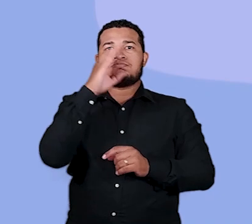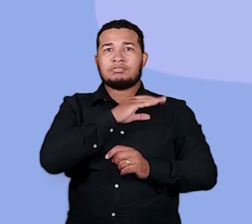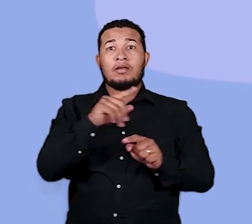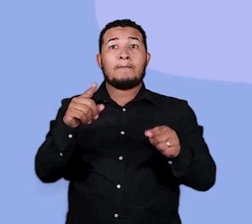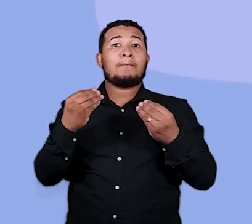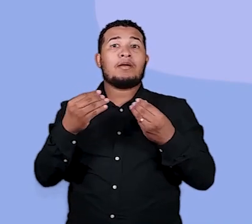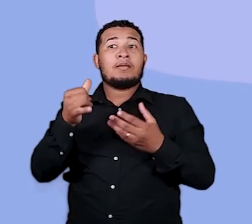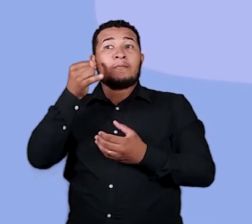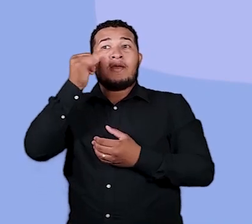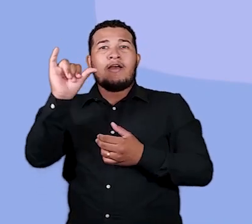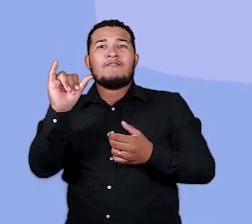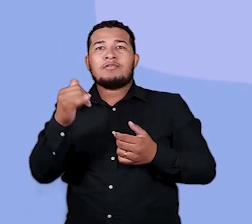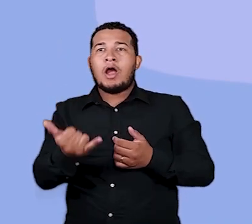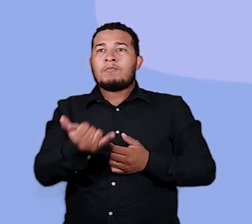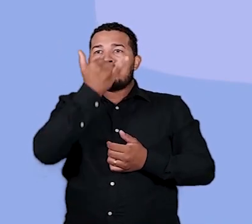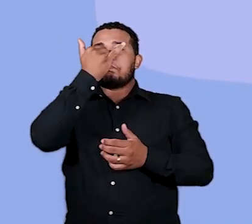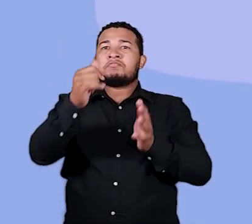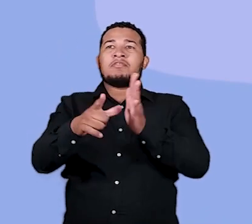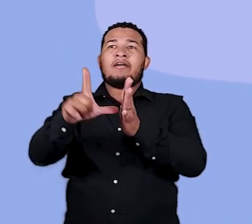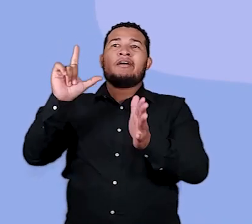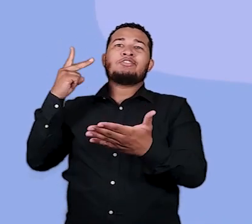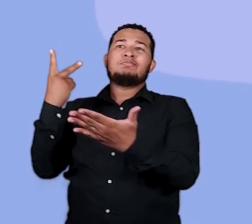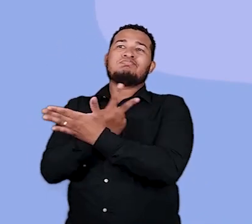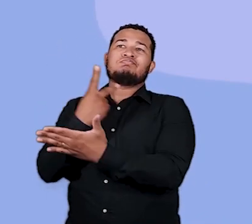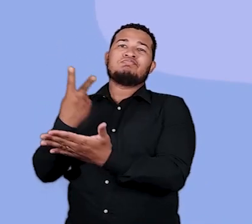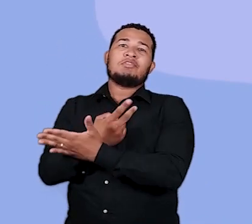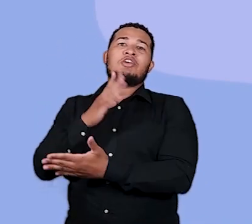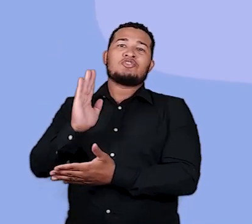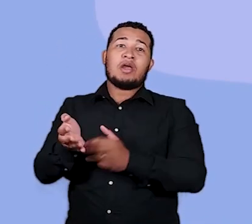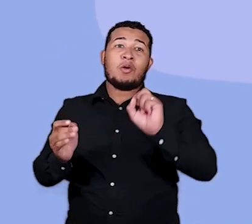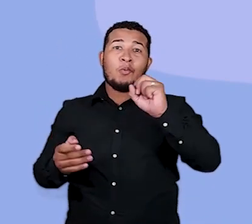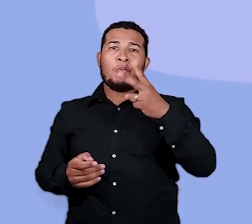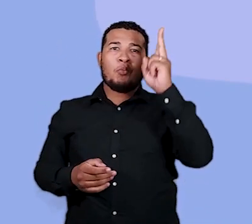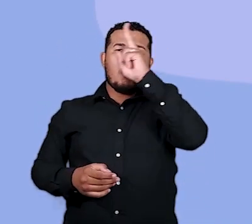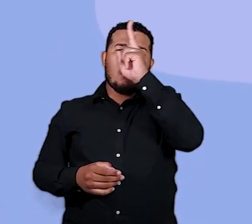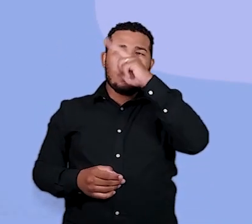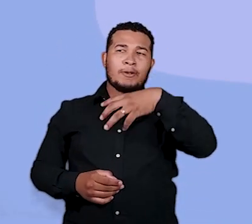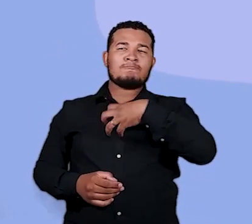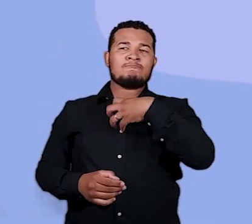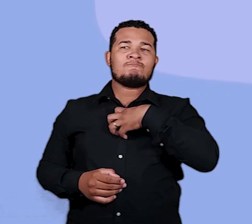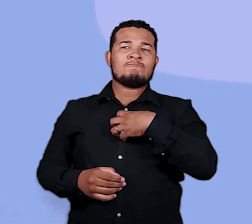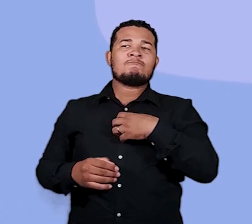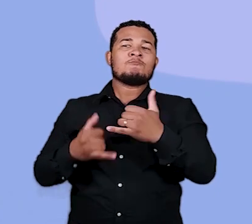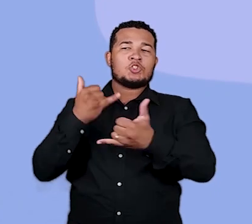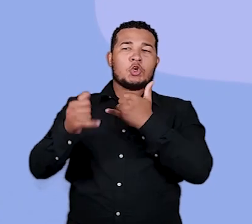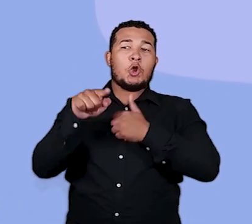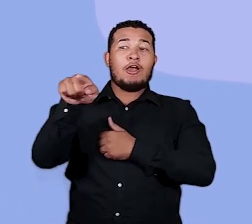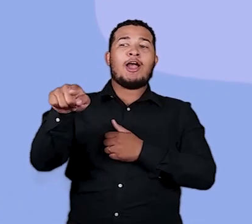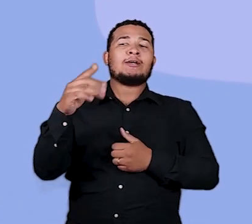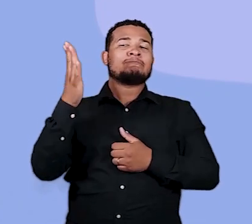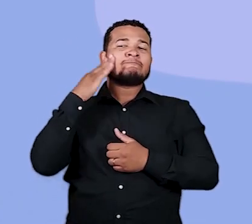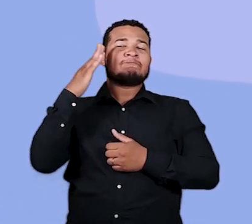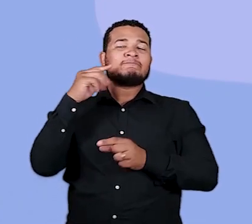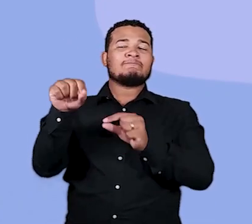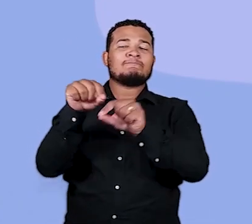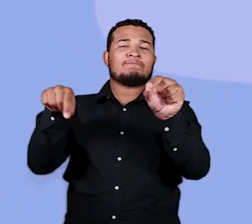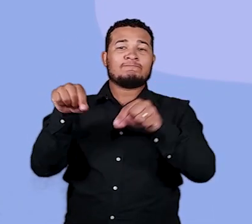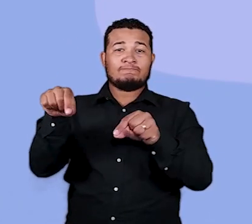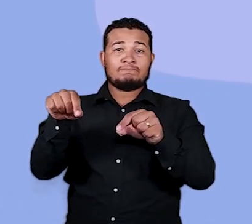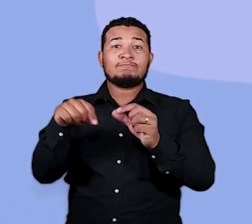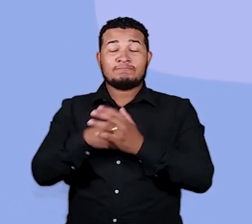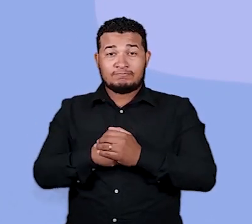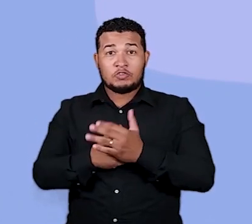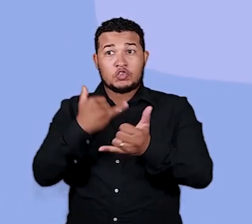necessária para evitar erros cometidos anteriormente ou para lembrar certo estilo de jogo do adversário.